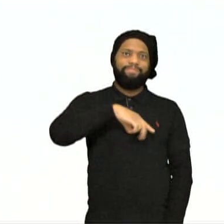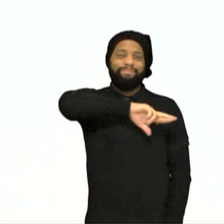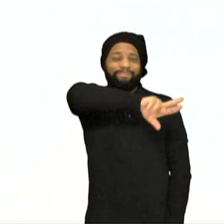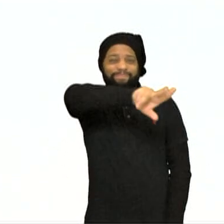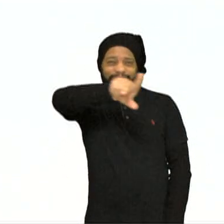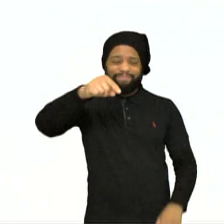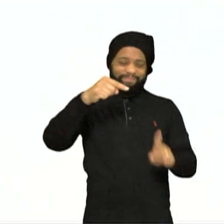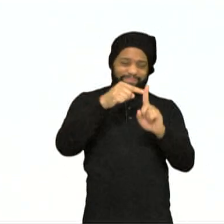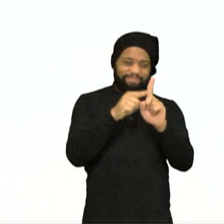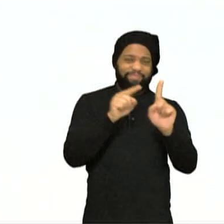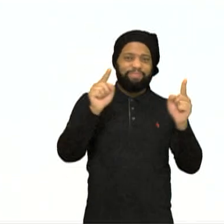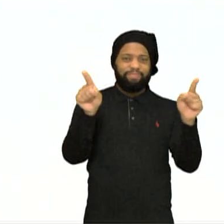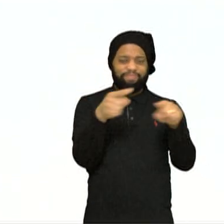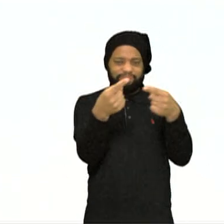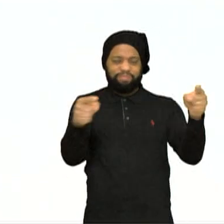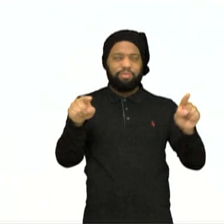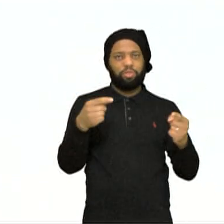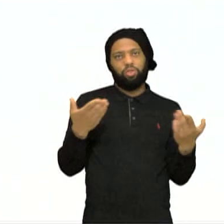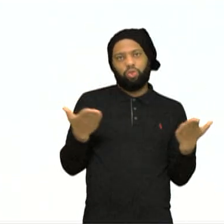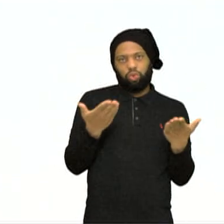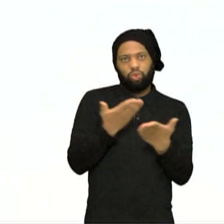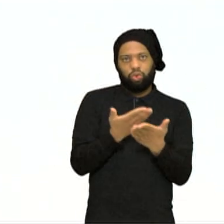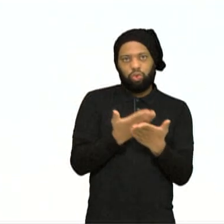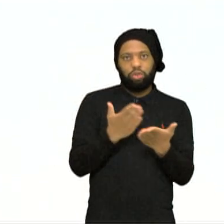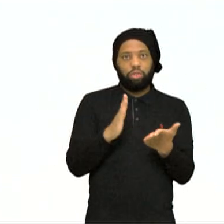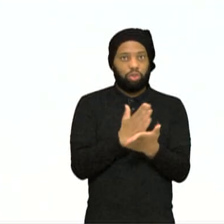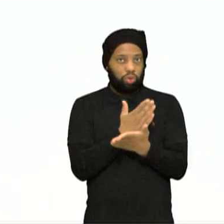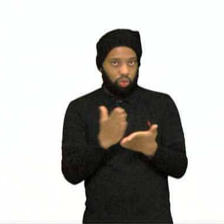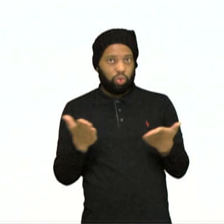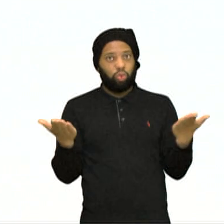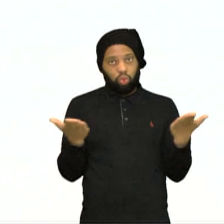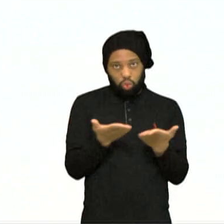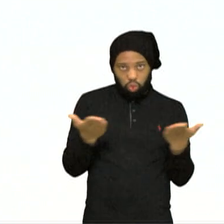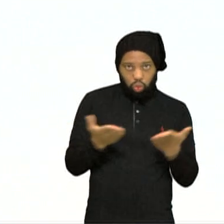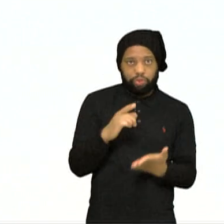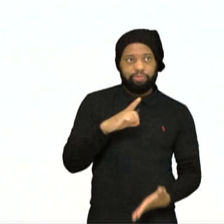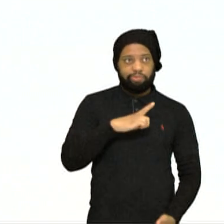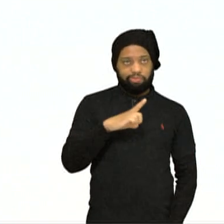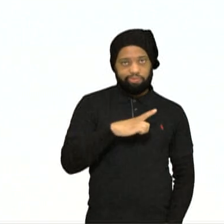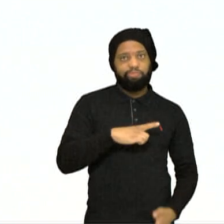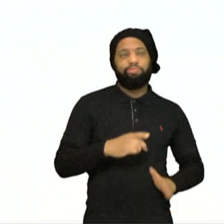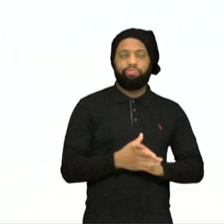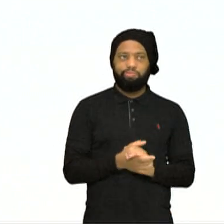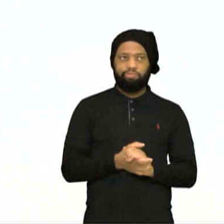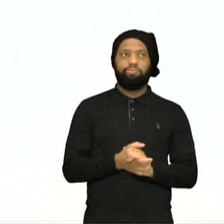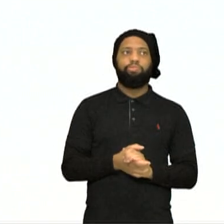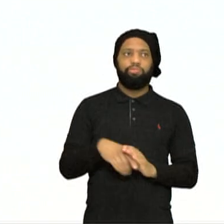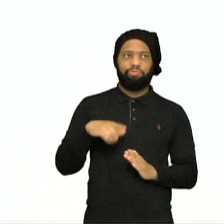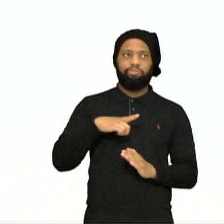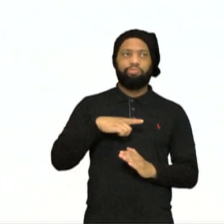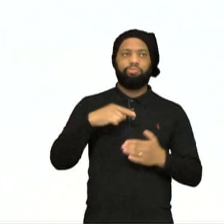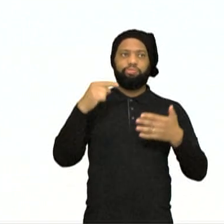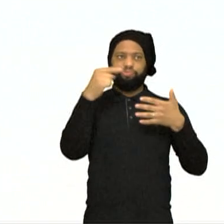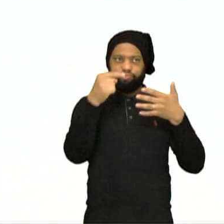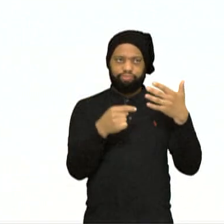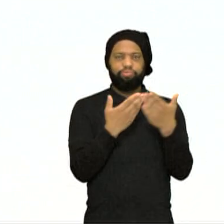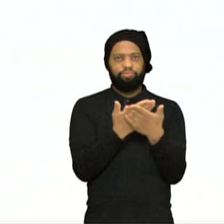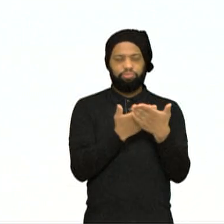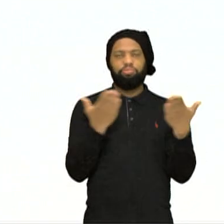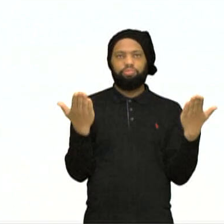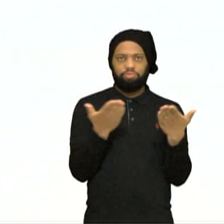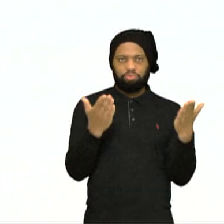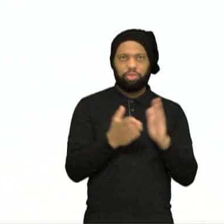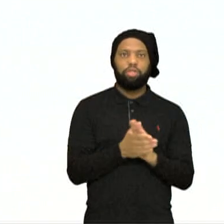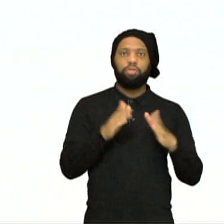musicais. Nessa aula vimos alguns como o choro, o samba, né, a bossa nova, o baião. Essa variedade